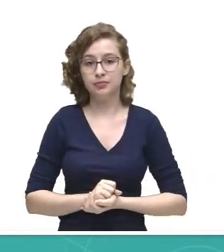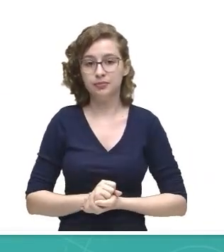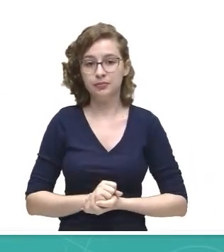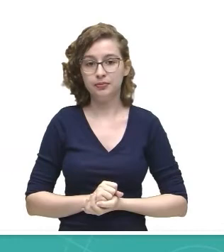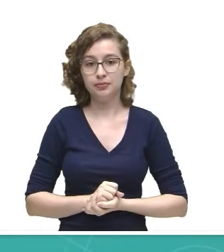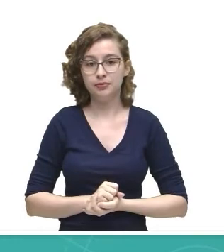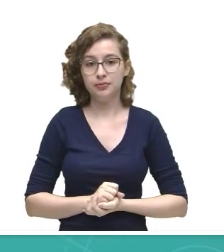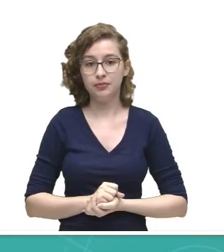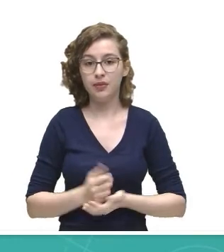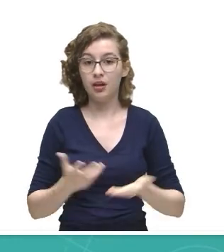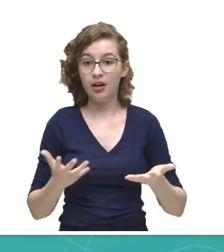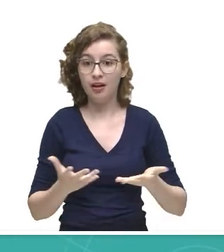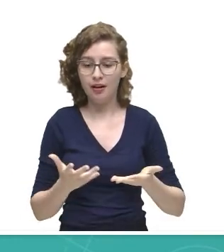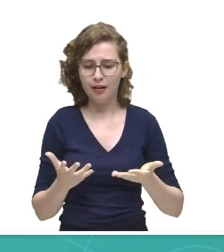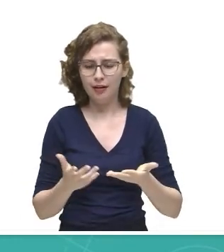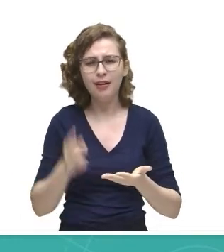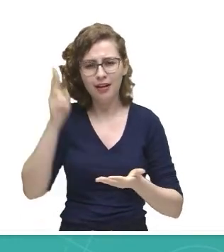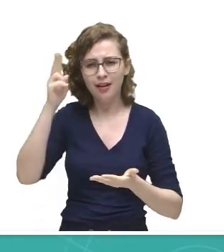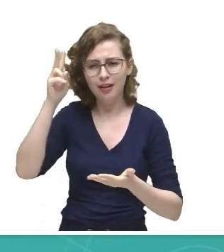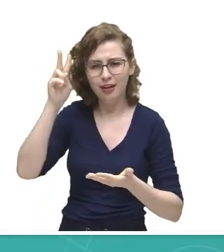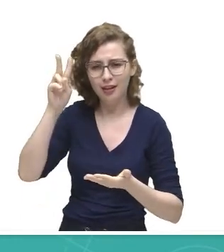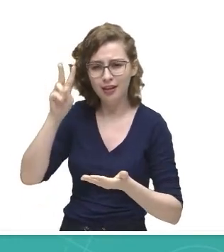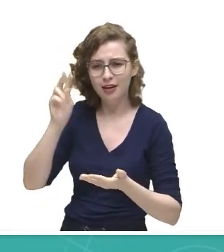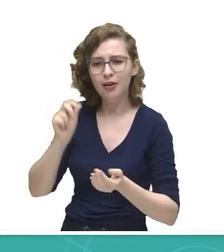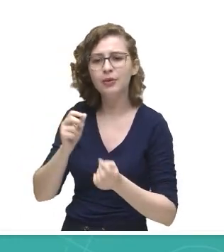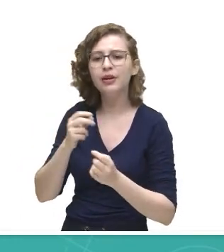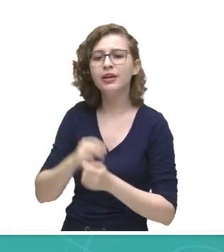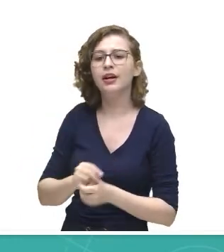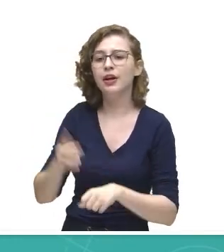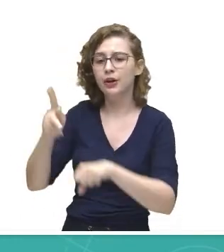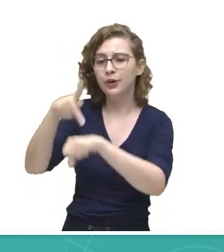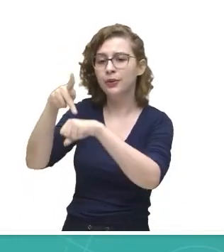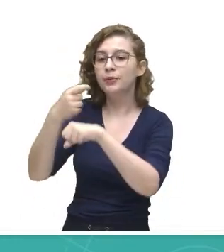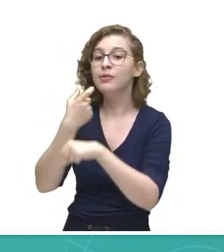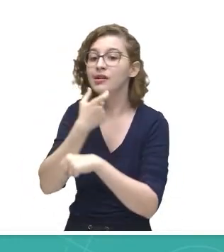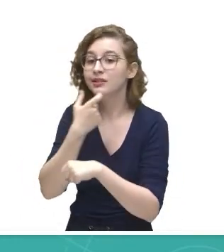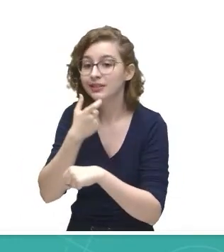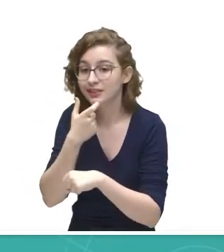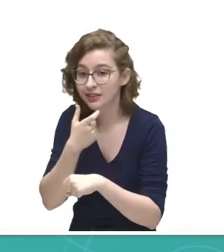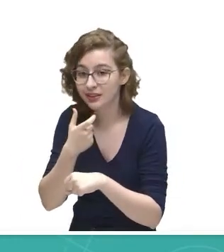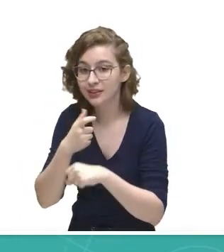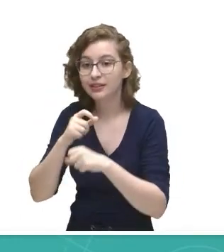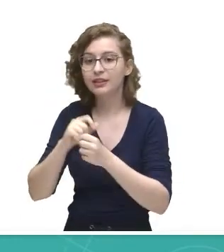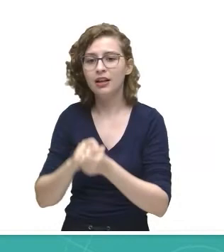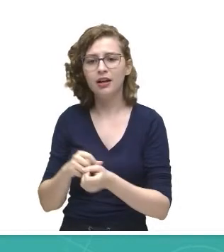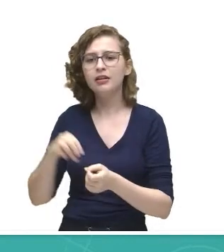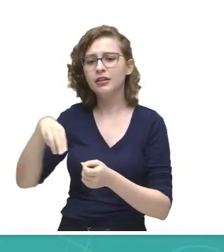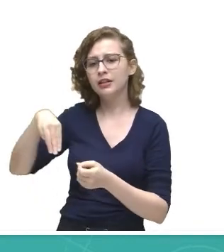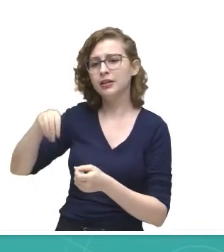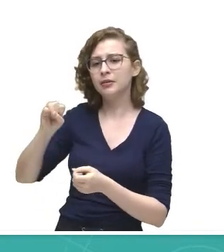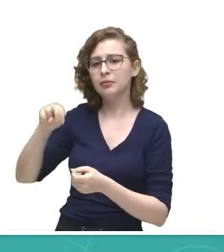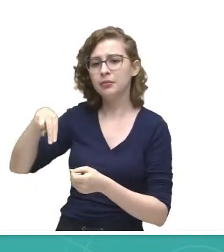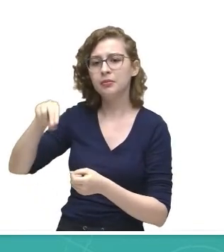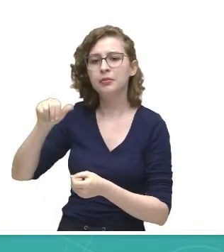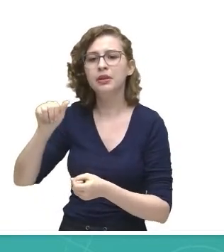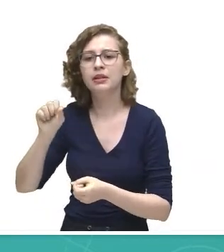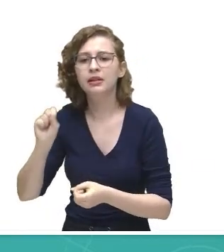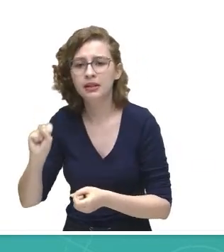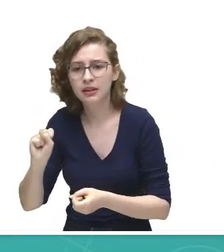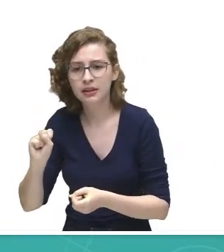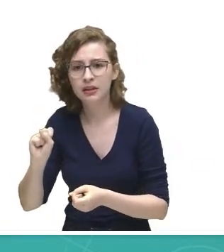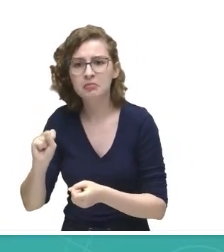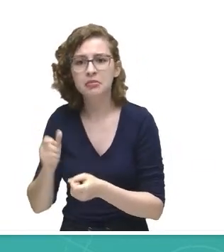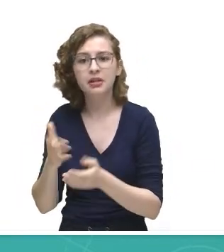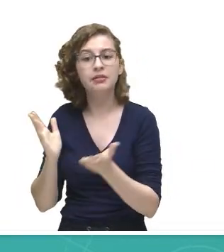para vocês? A Inglaterra tem muitas minas que vão facilitar aí esse processo. Em 1807